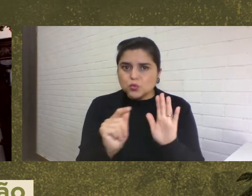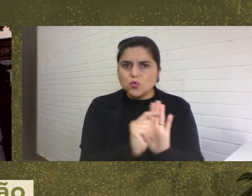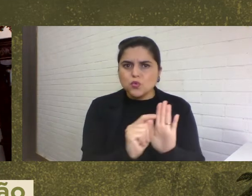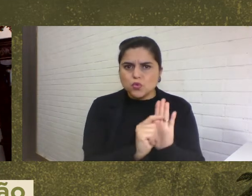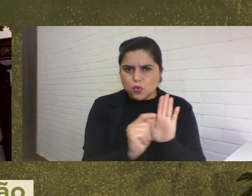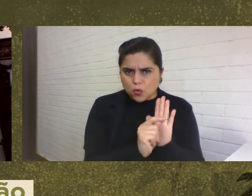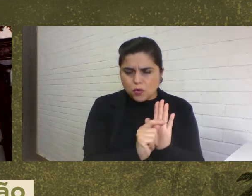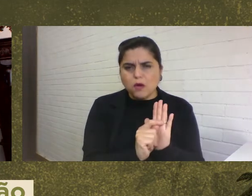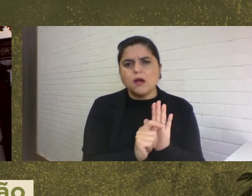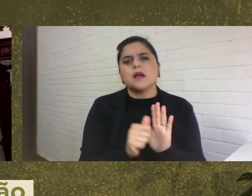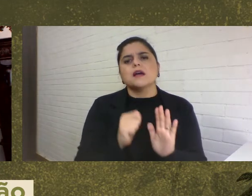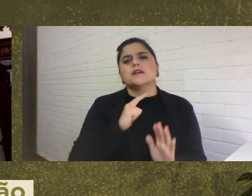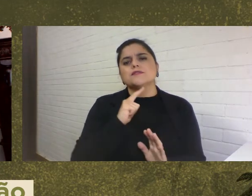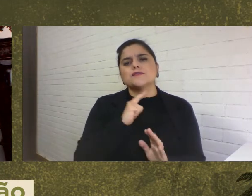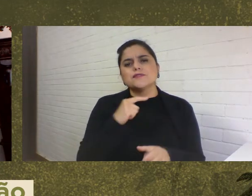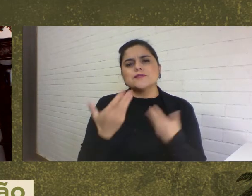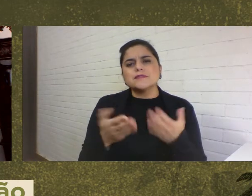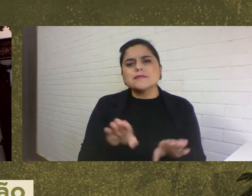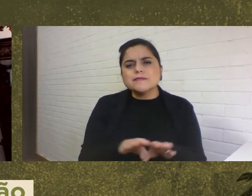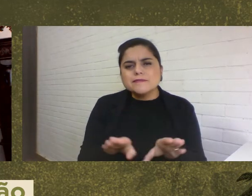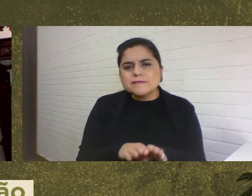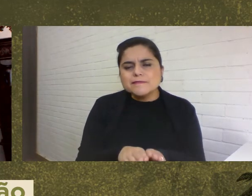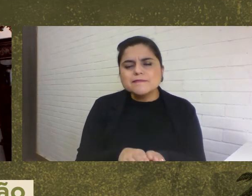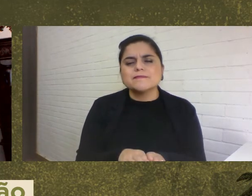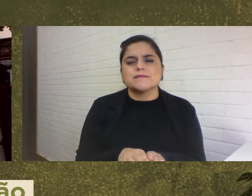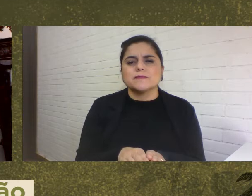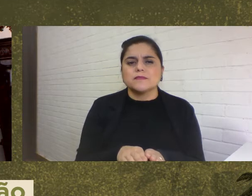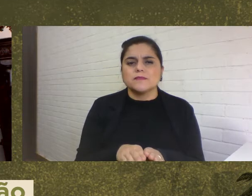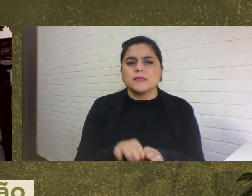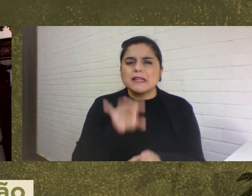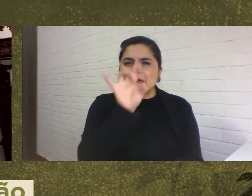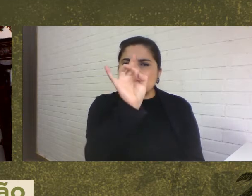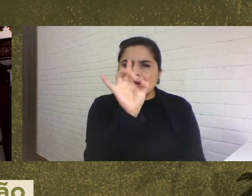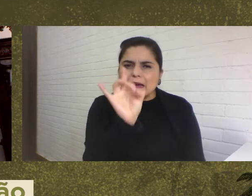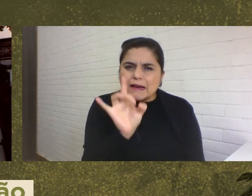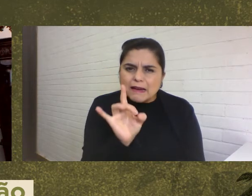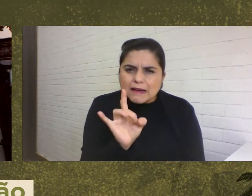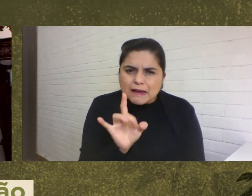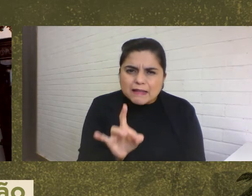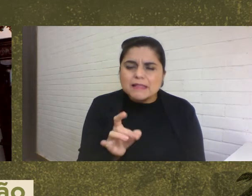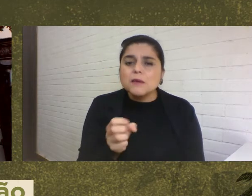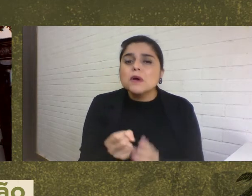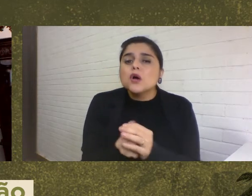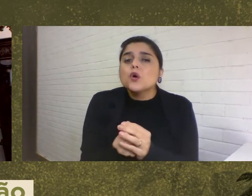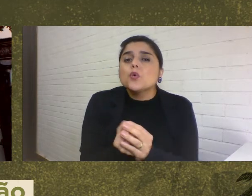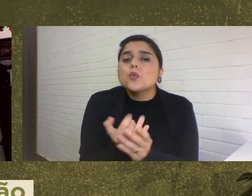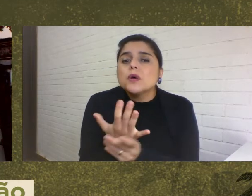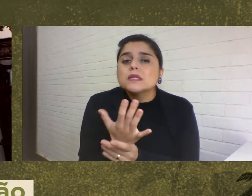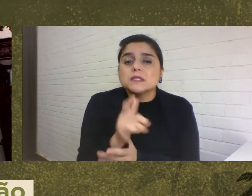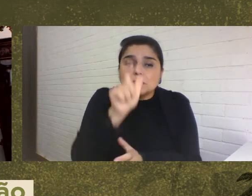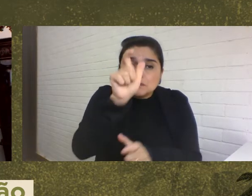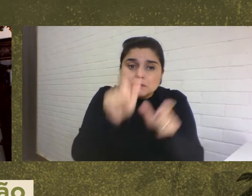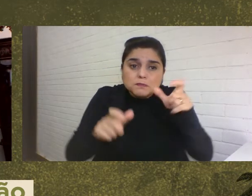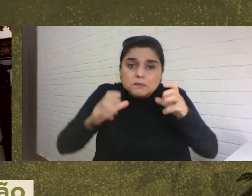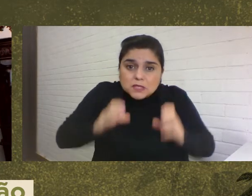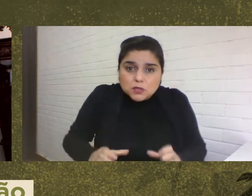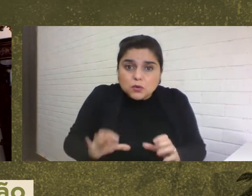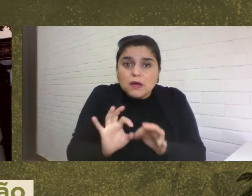e é estabelecido para cada uma delas a quantidade que estabelece o limite entre o